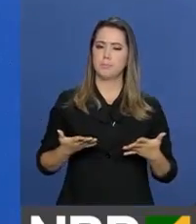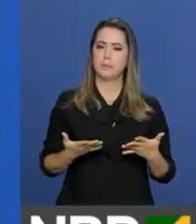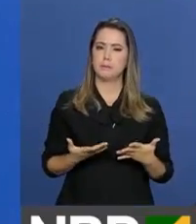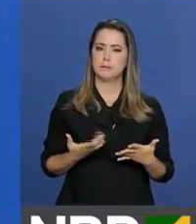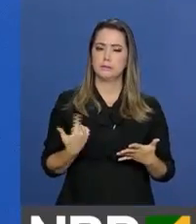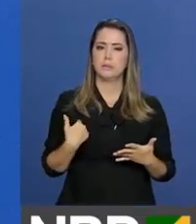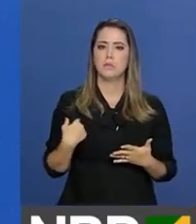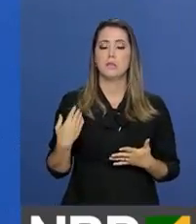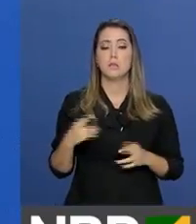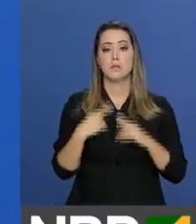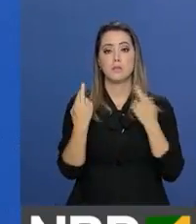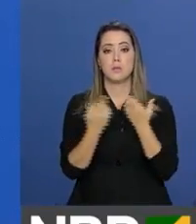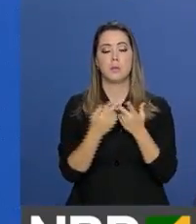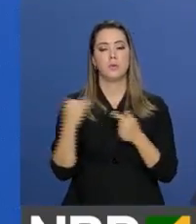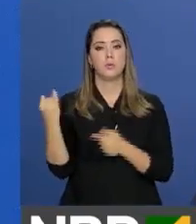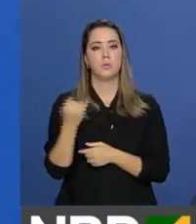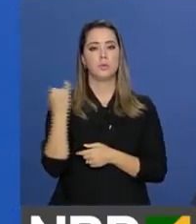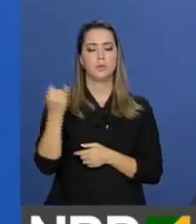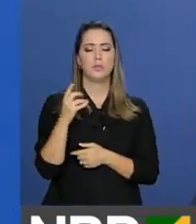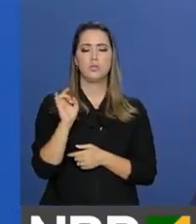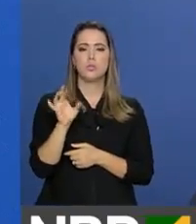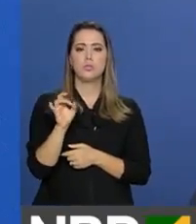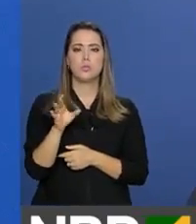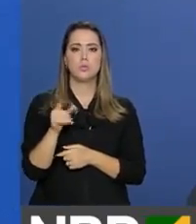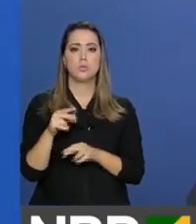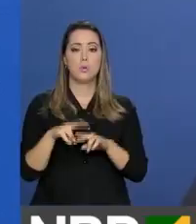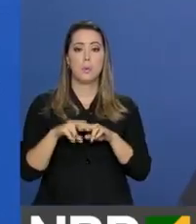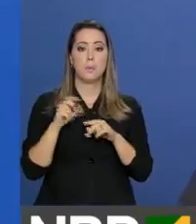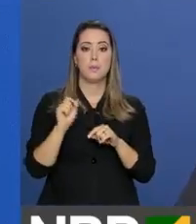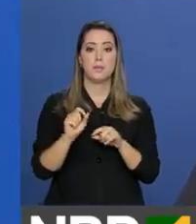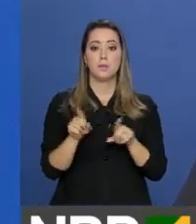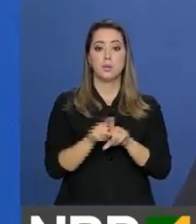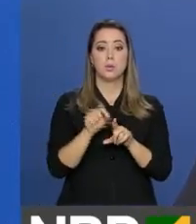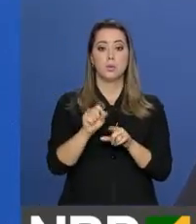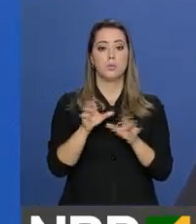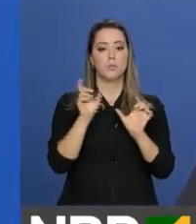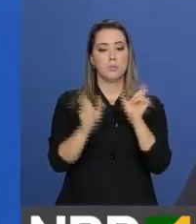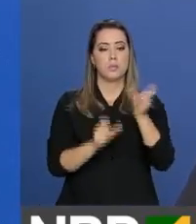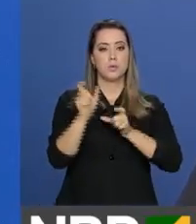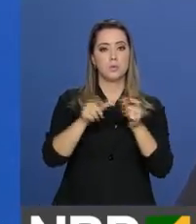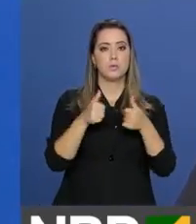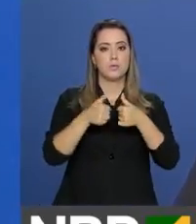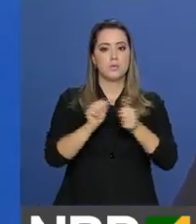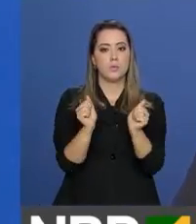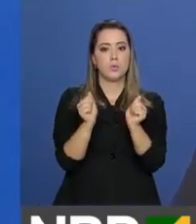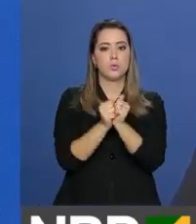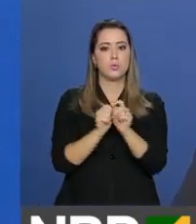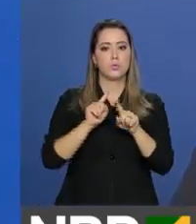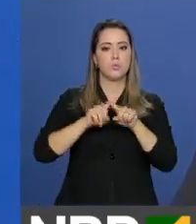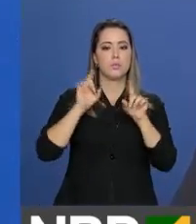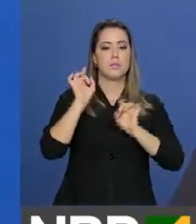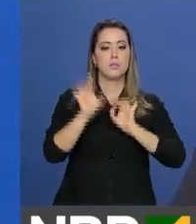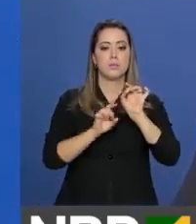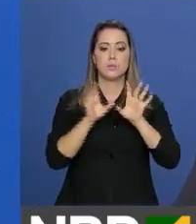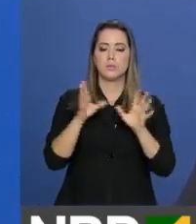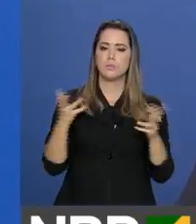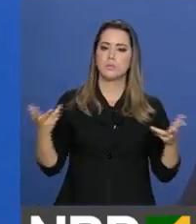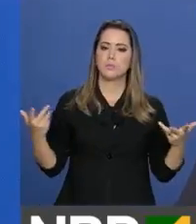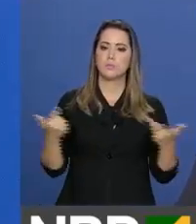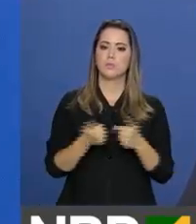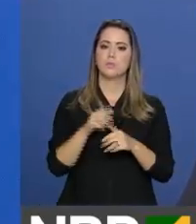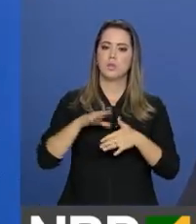tão expressiva, tão significativa, não apenas pela quantidade dos presentes, mas especialmente pela qualidade